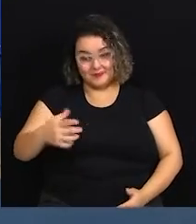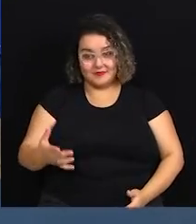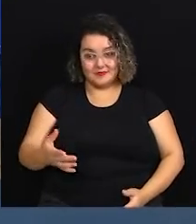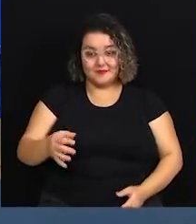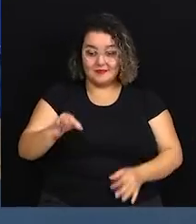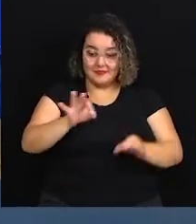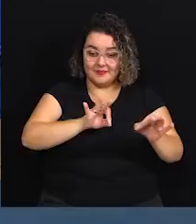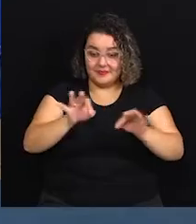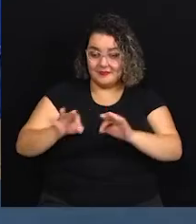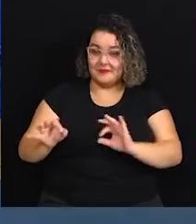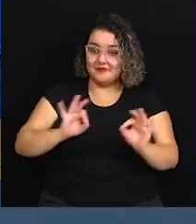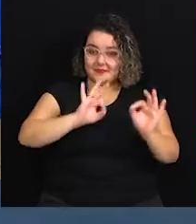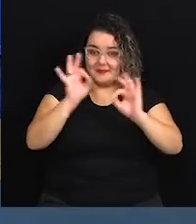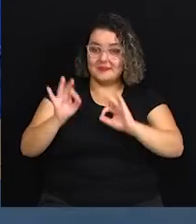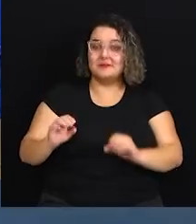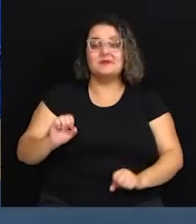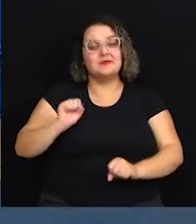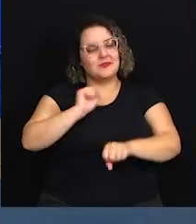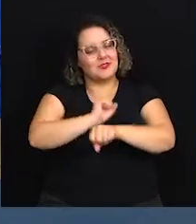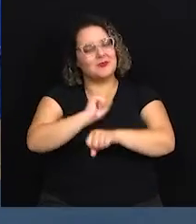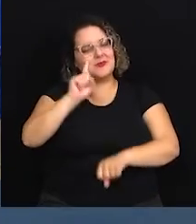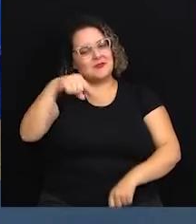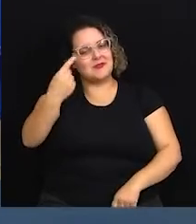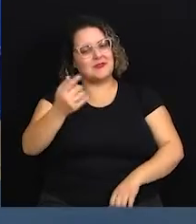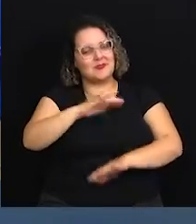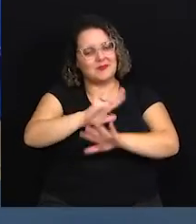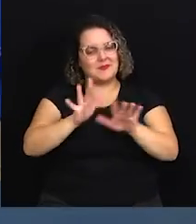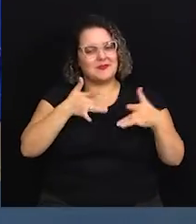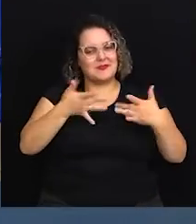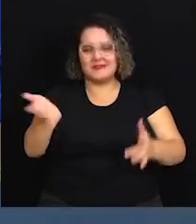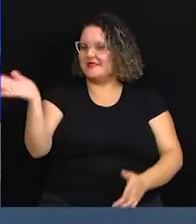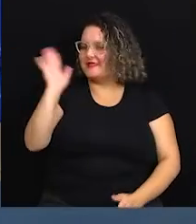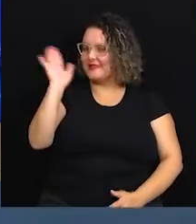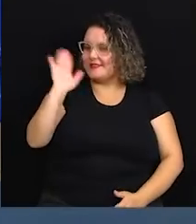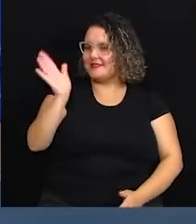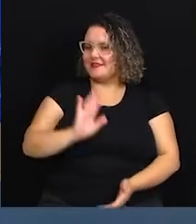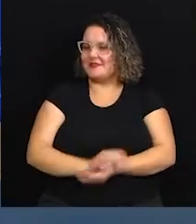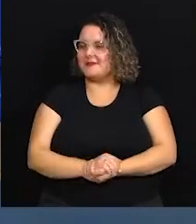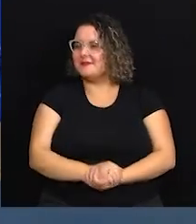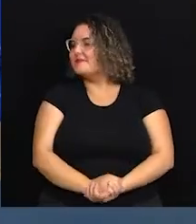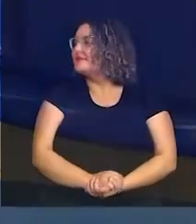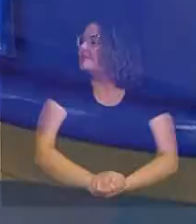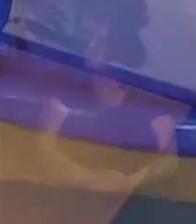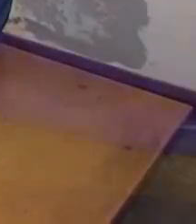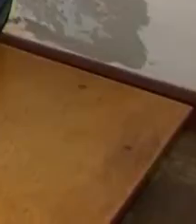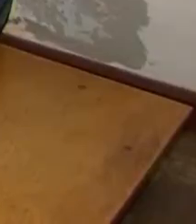assistindo a programação e eu espero vocês no próximo Mãos Solidárias. Até a próxima!